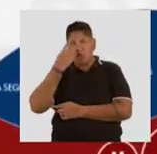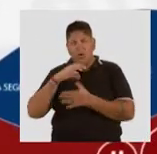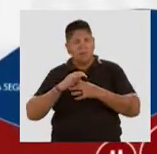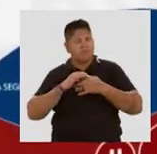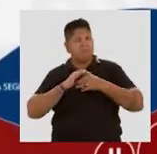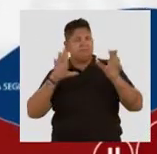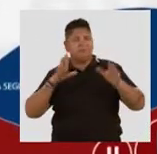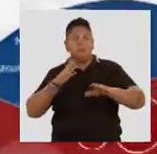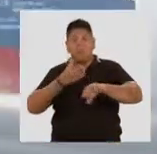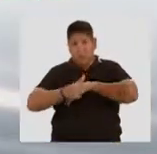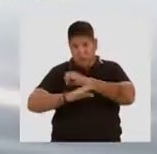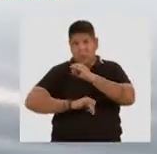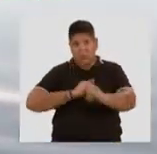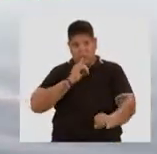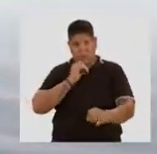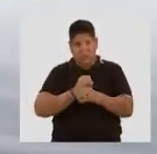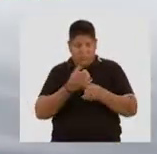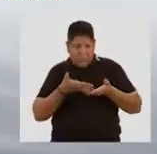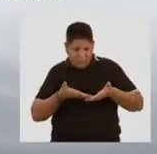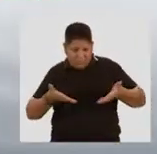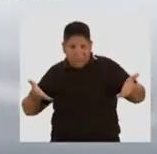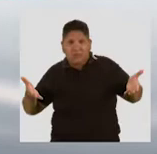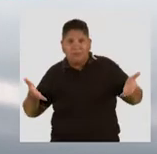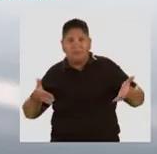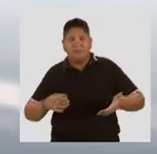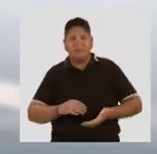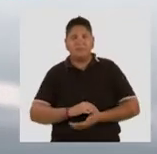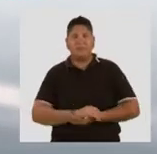estiver. Acesse